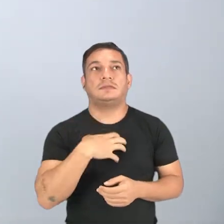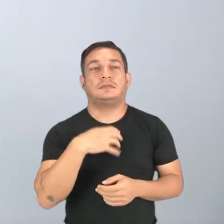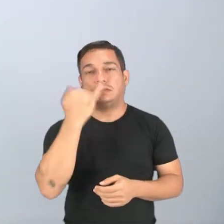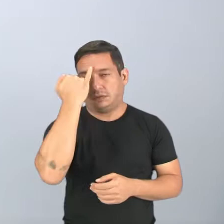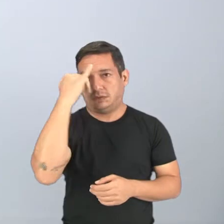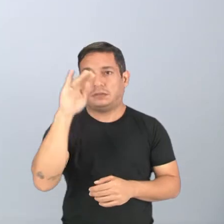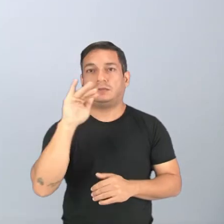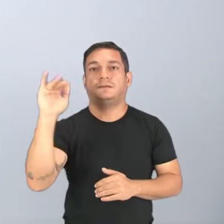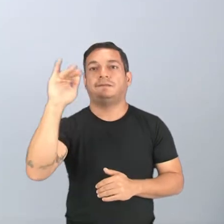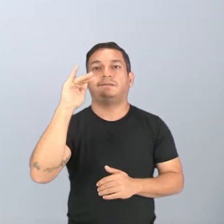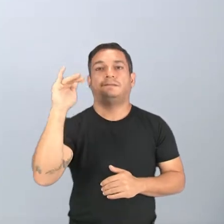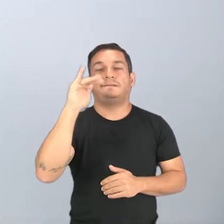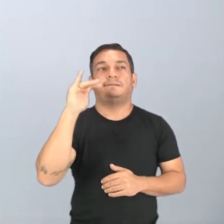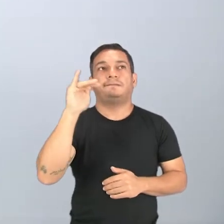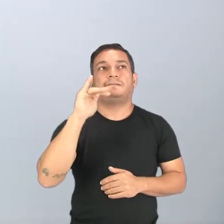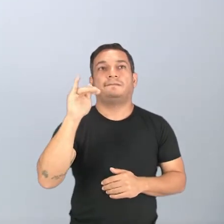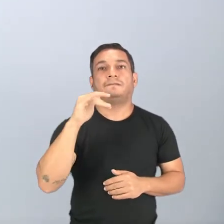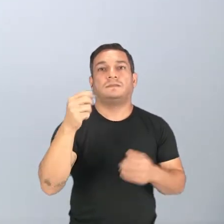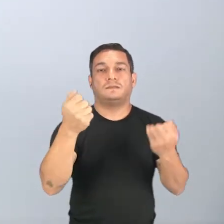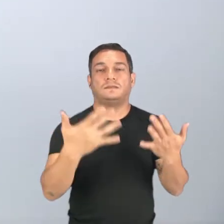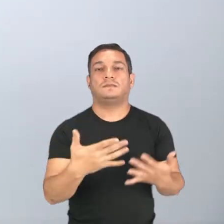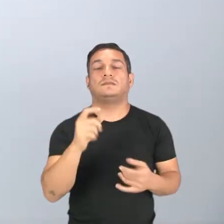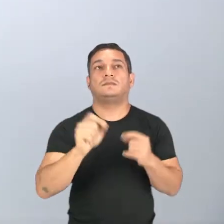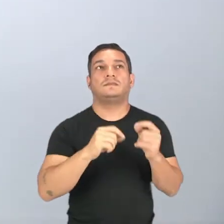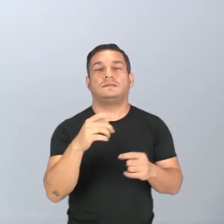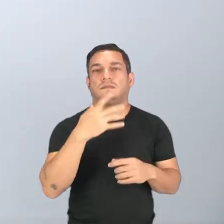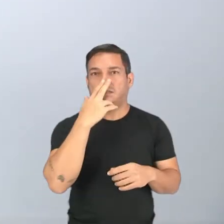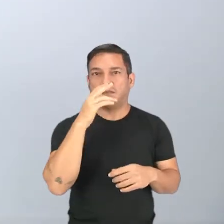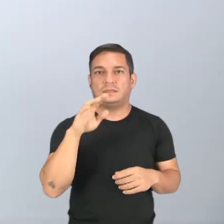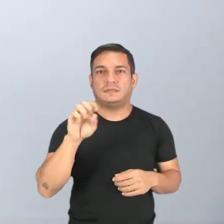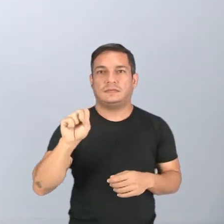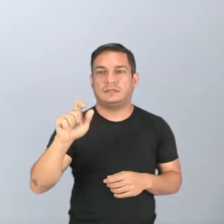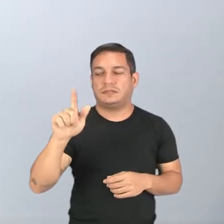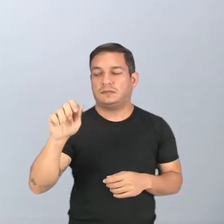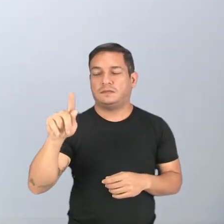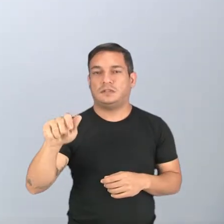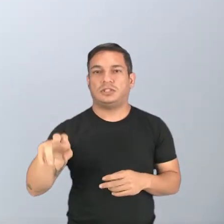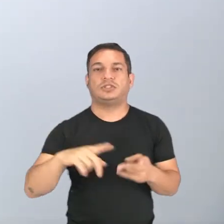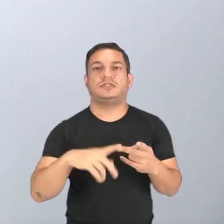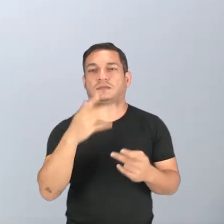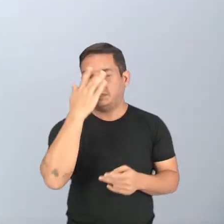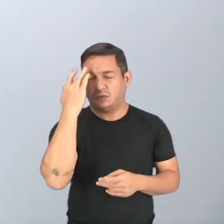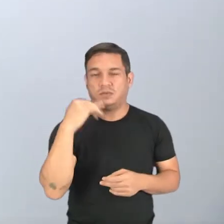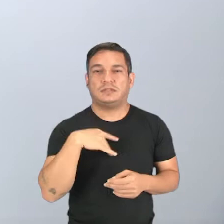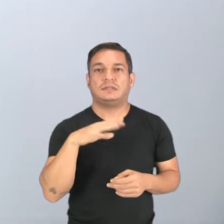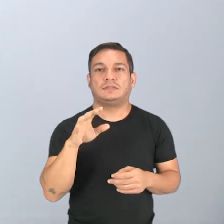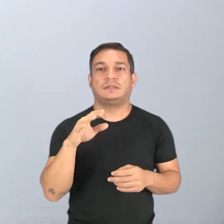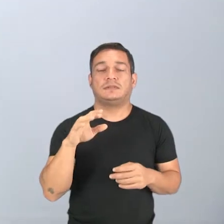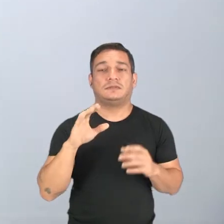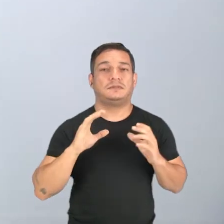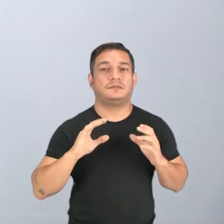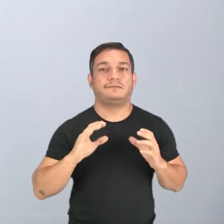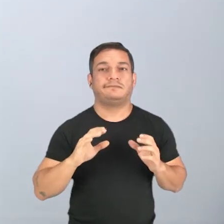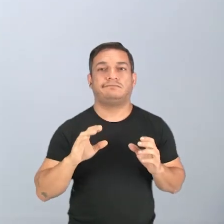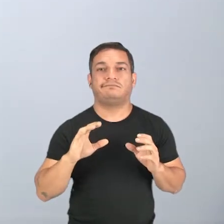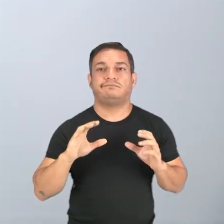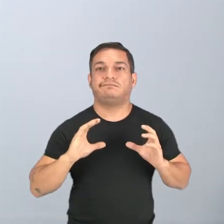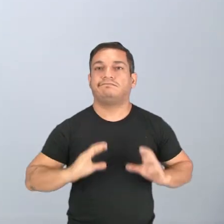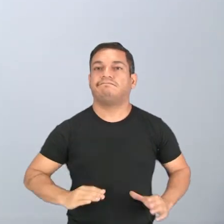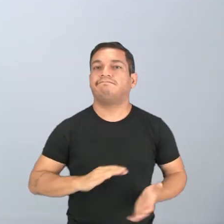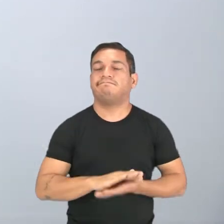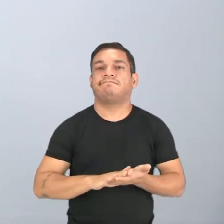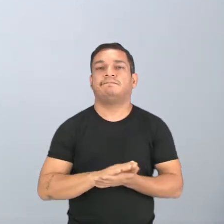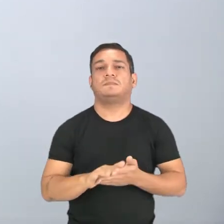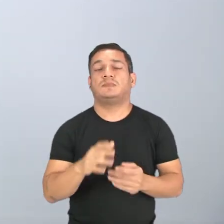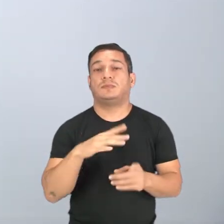de superioridade, tratando como selvagens, como não civilizados. Então, os índios